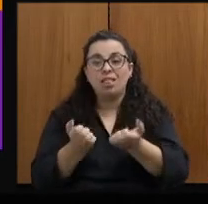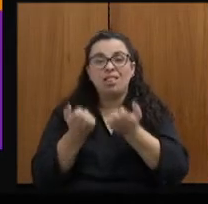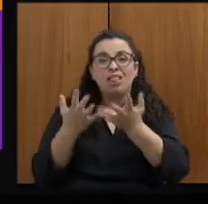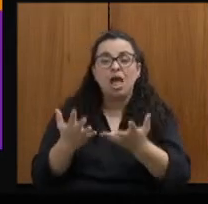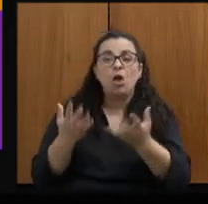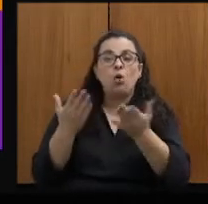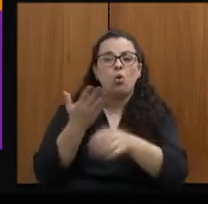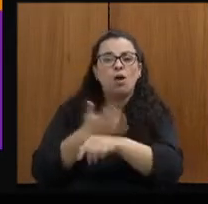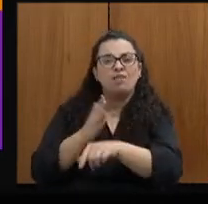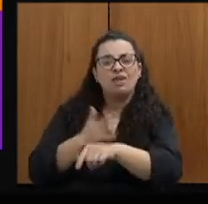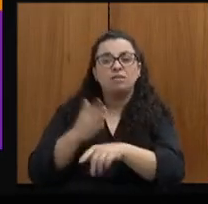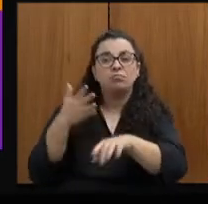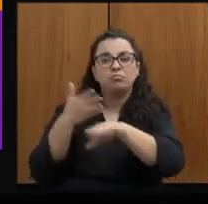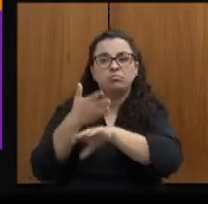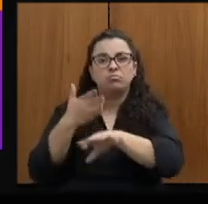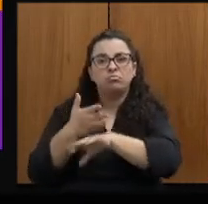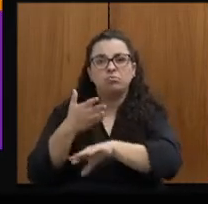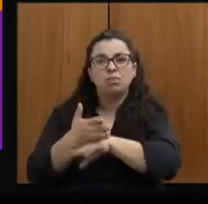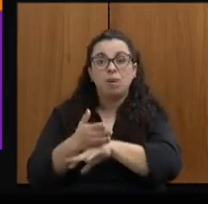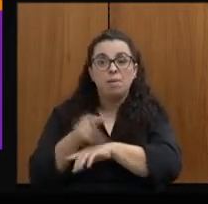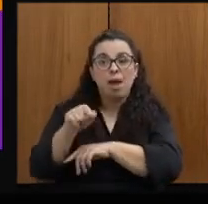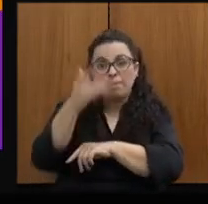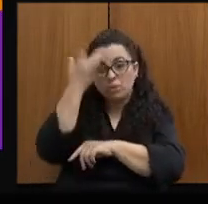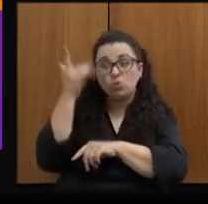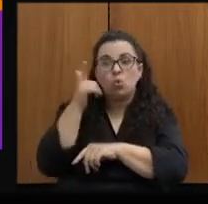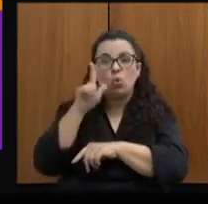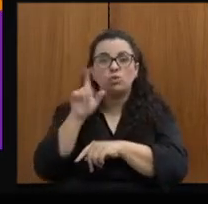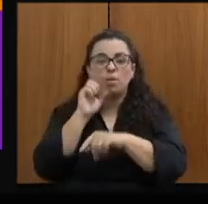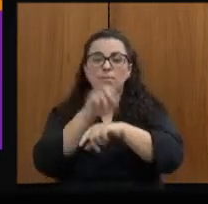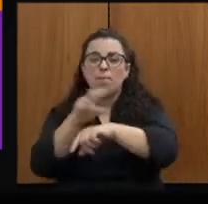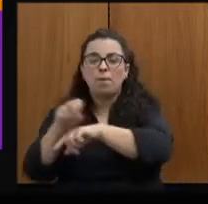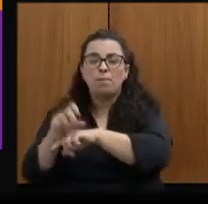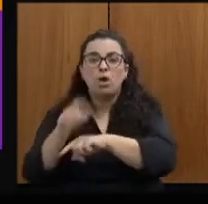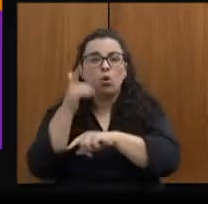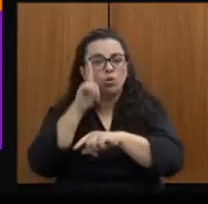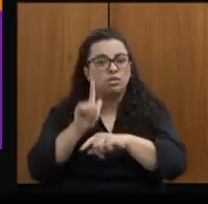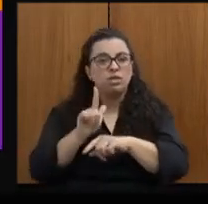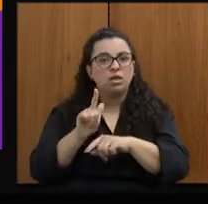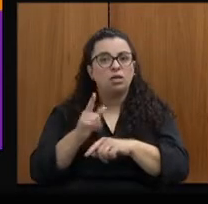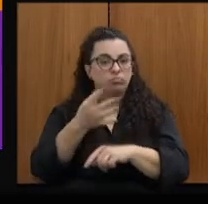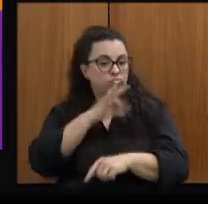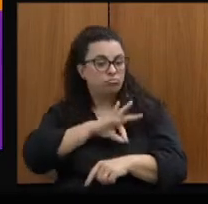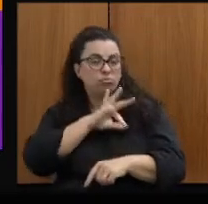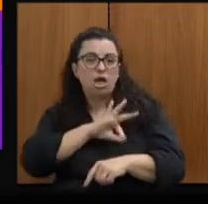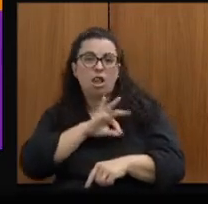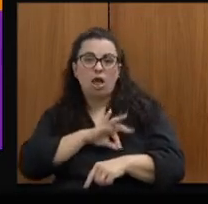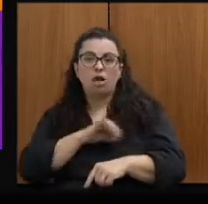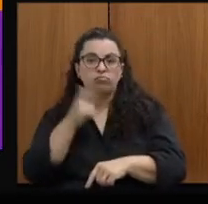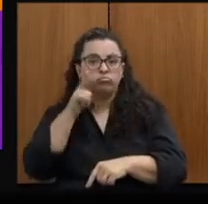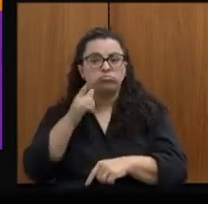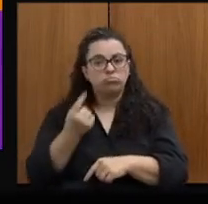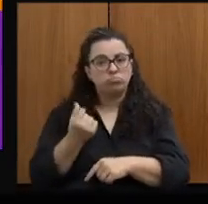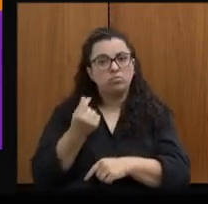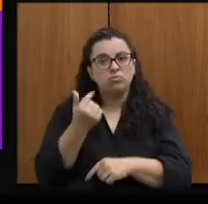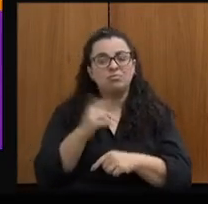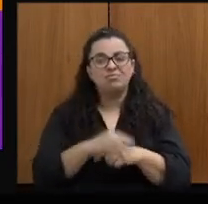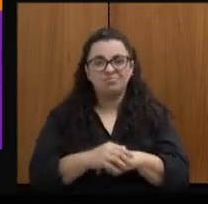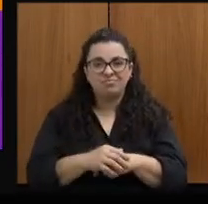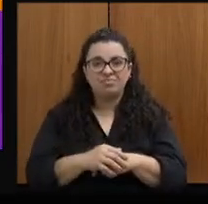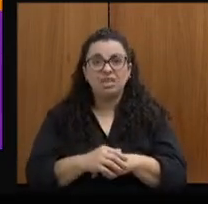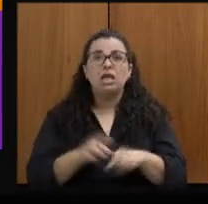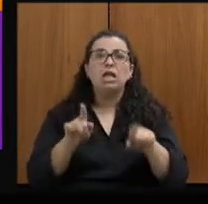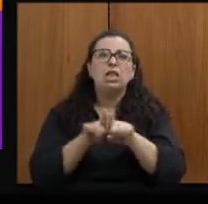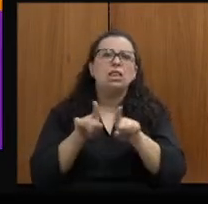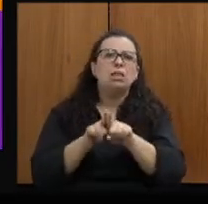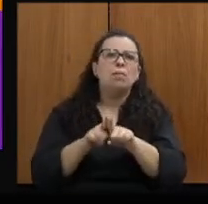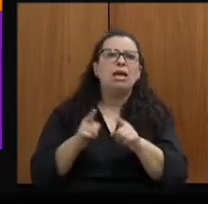as pessoas começarem a ter condições de gerar renda. Qualificação para mulheres, kit irrigação e ações de esporte